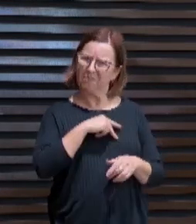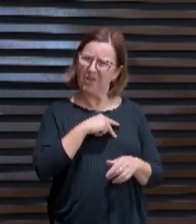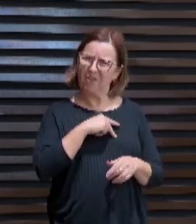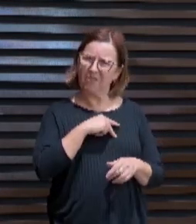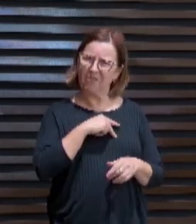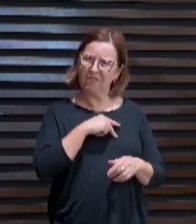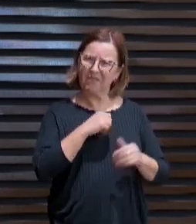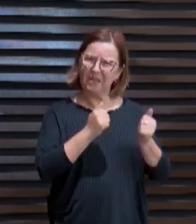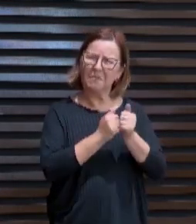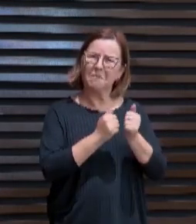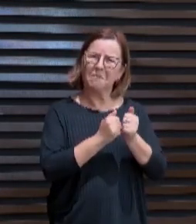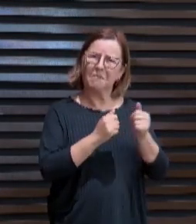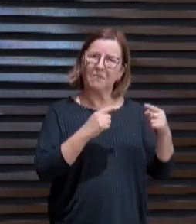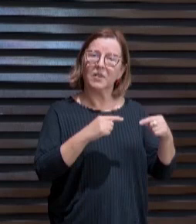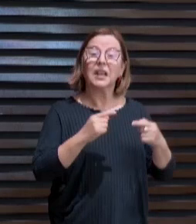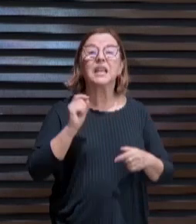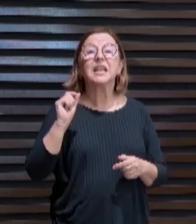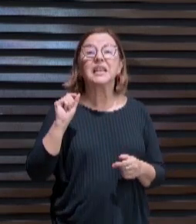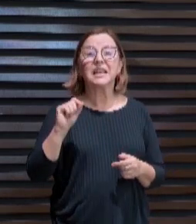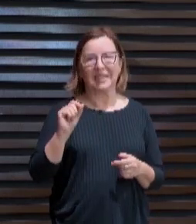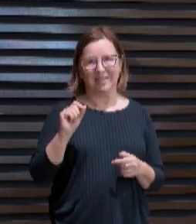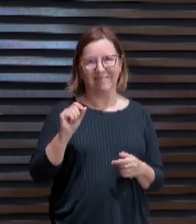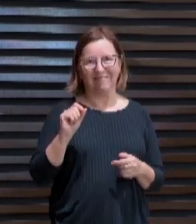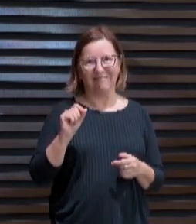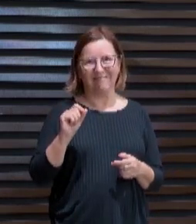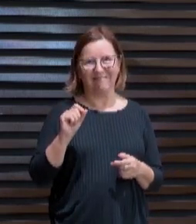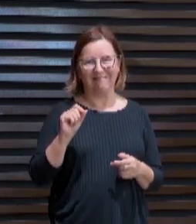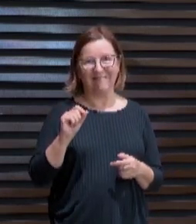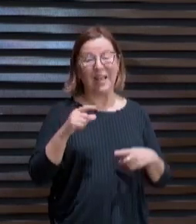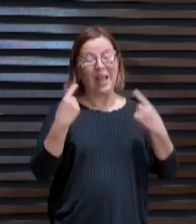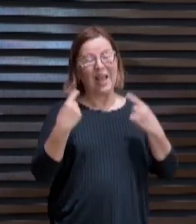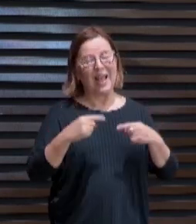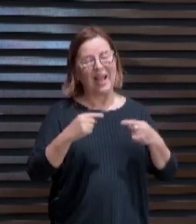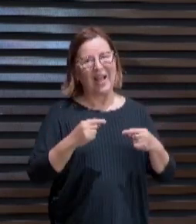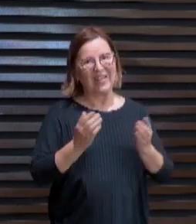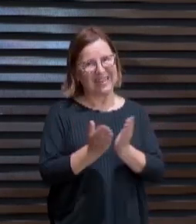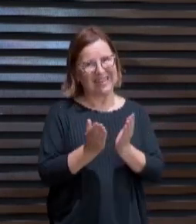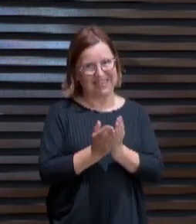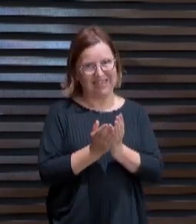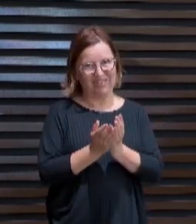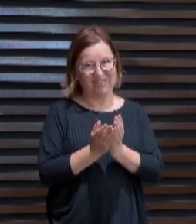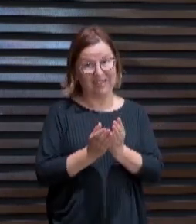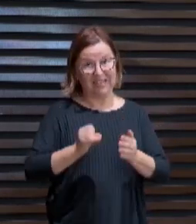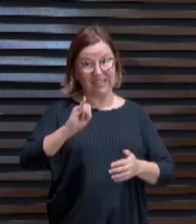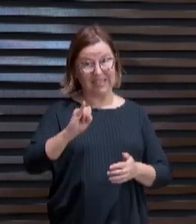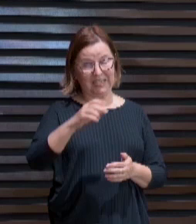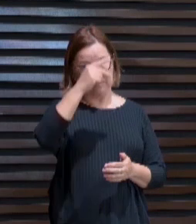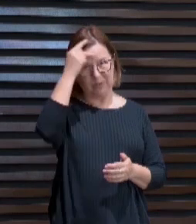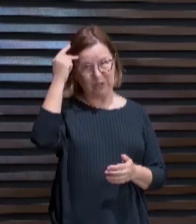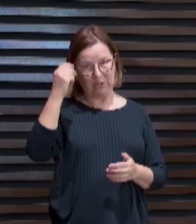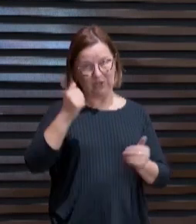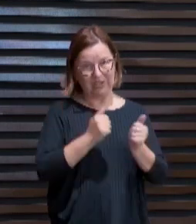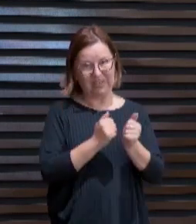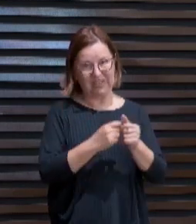igreja está perseguindo o próprio Cristo. Meus irmãos, não se engane, nos dias modernos, nos